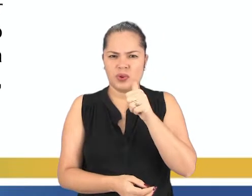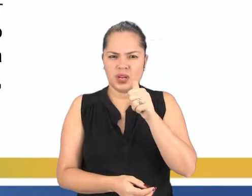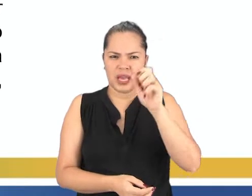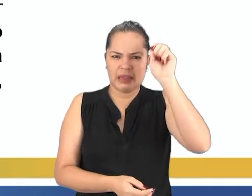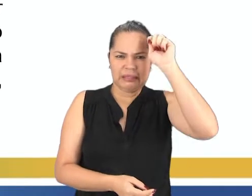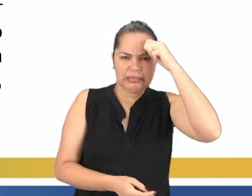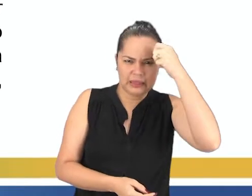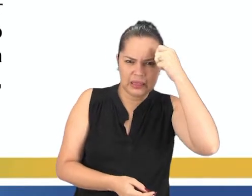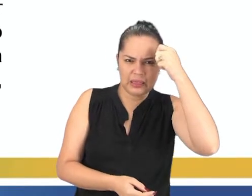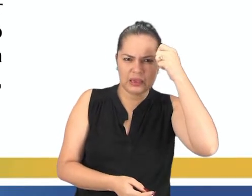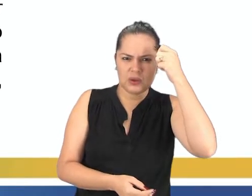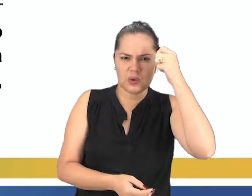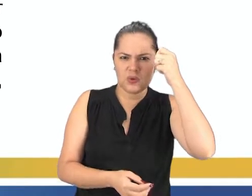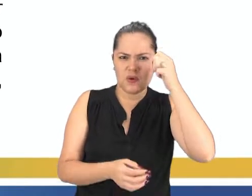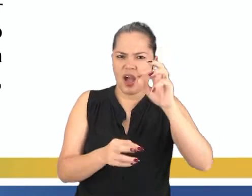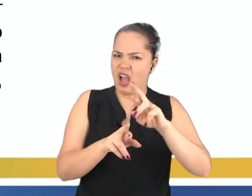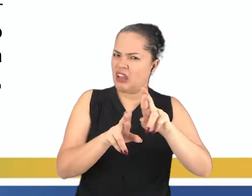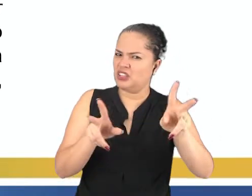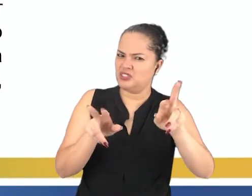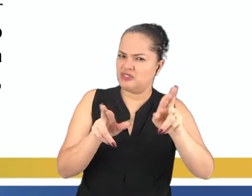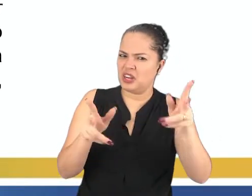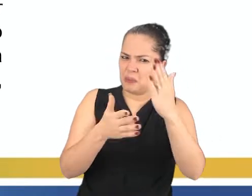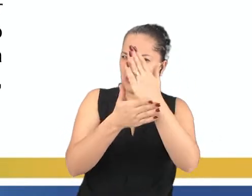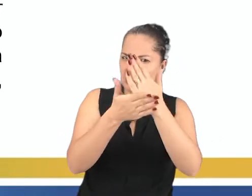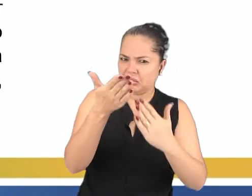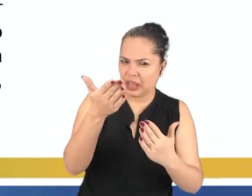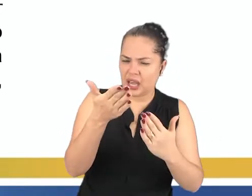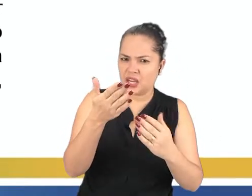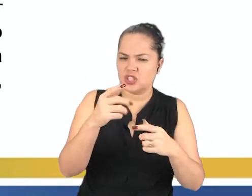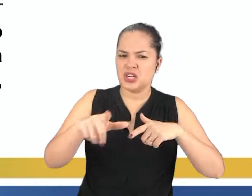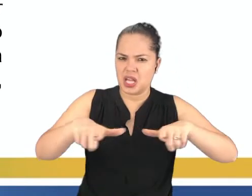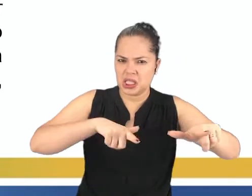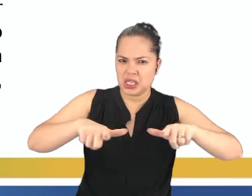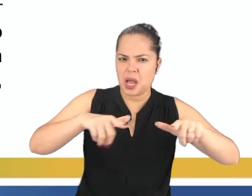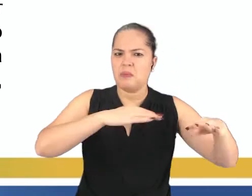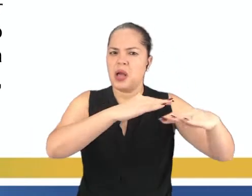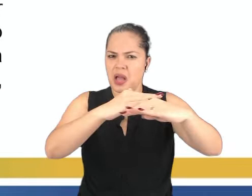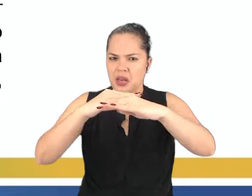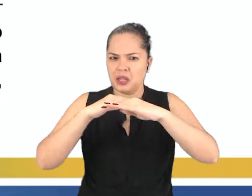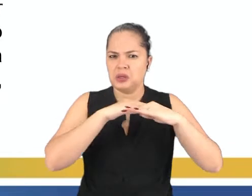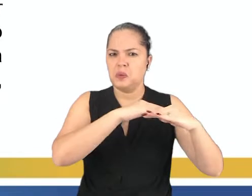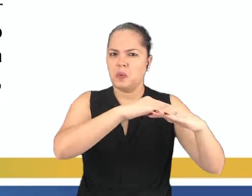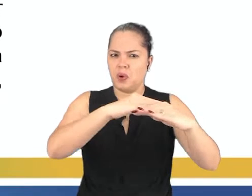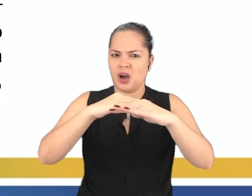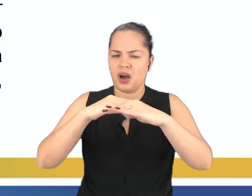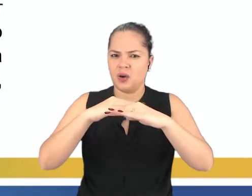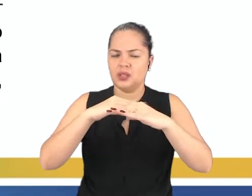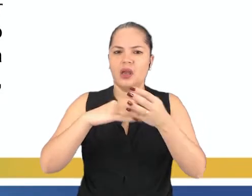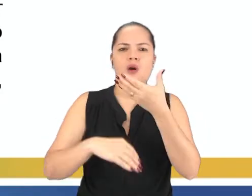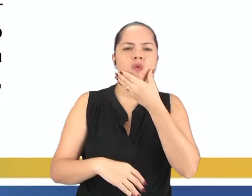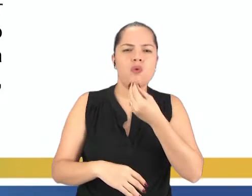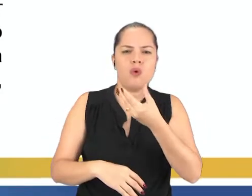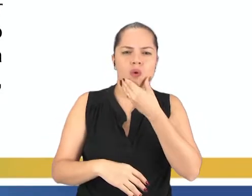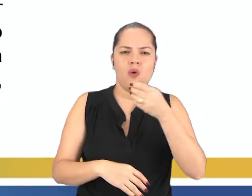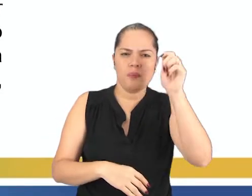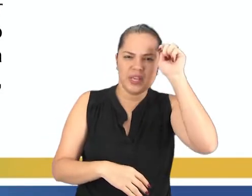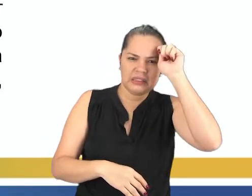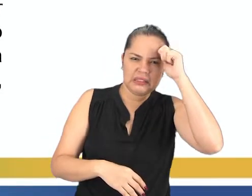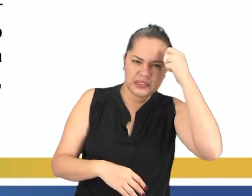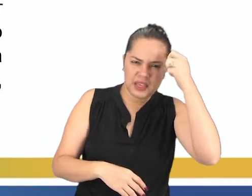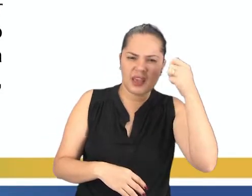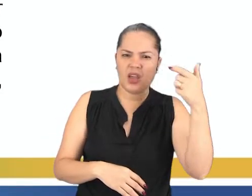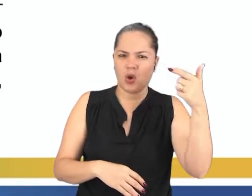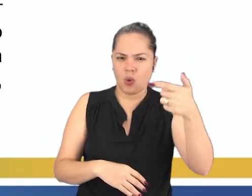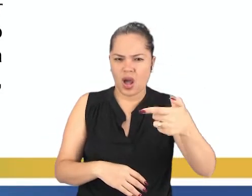quase metade do homem branco, mesmo com cargos iguais, enquanto um homem negro vítima de assalto ser espancado